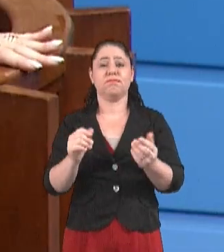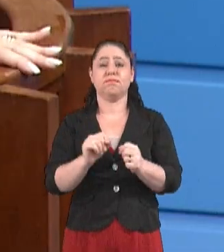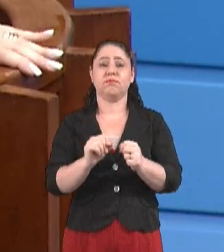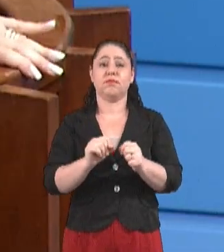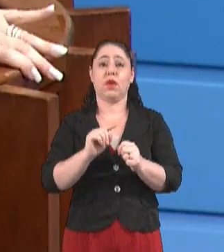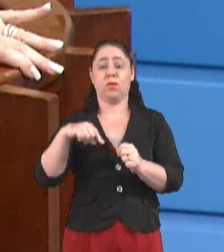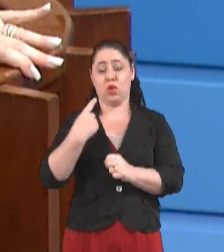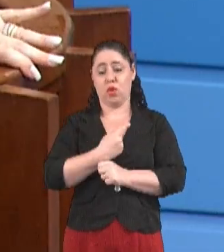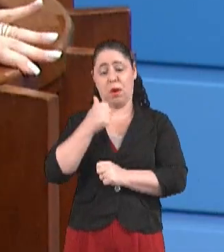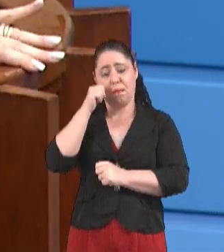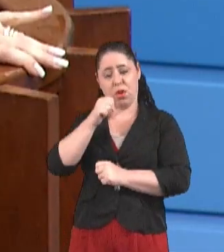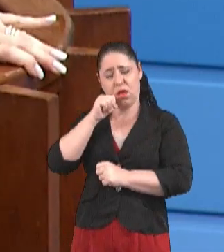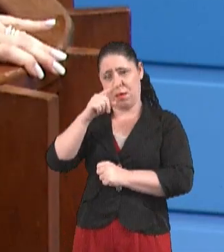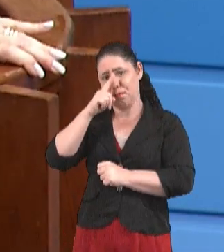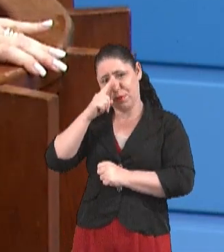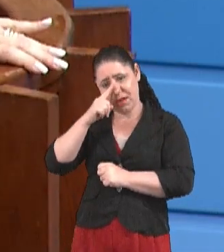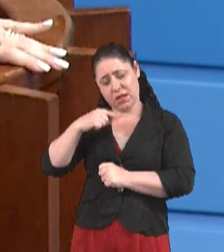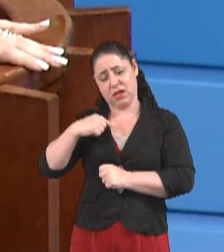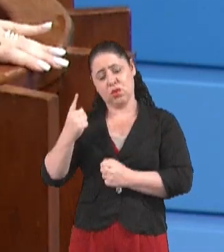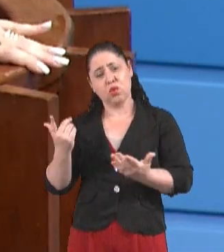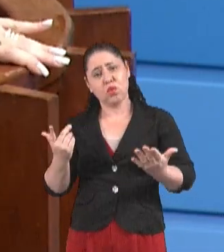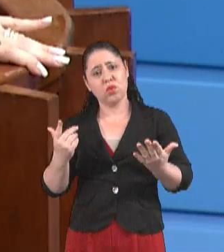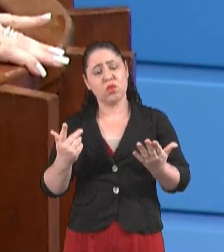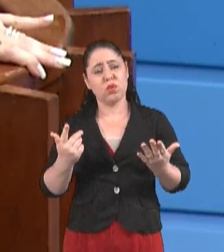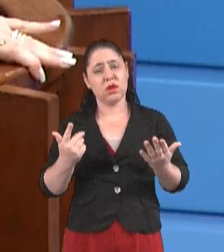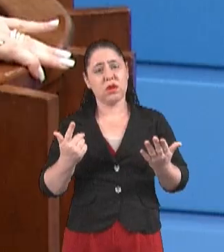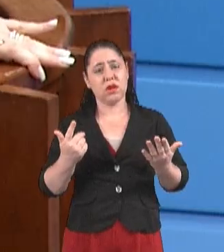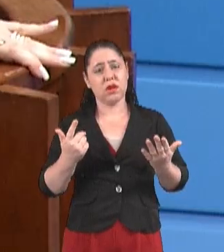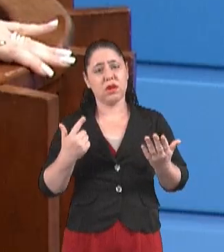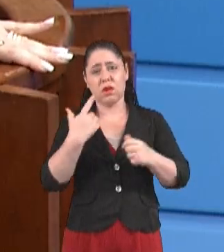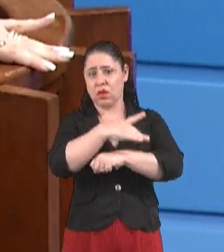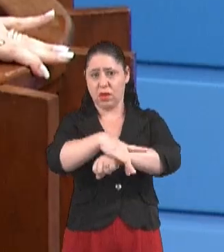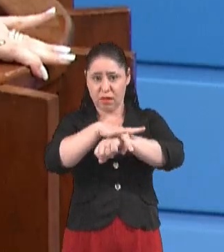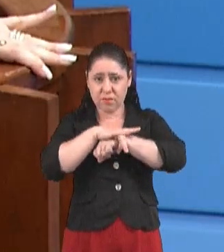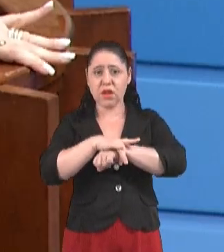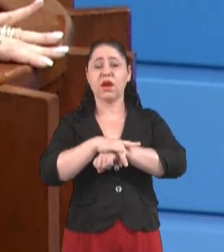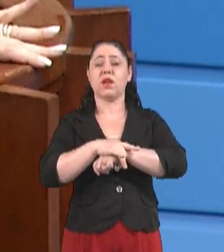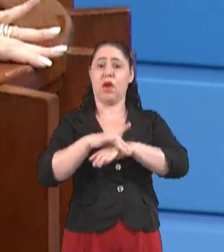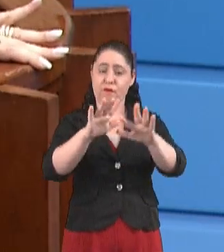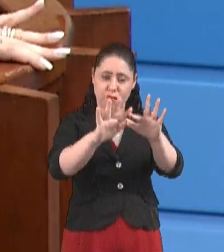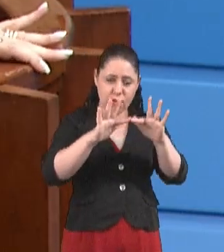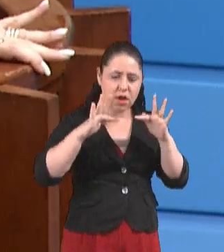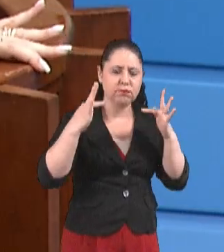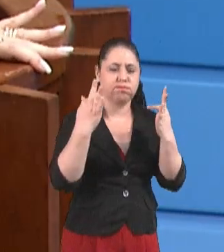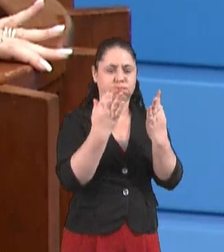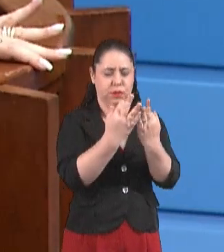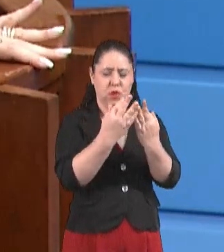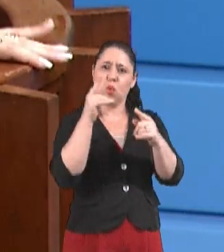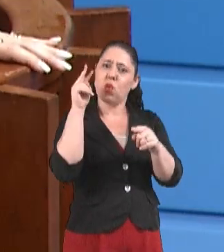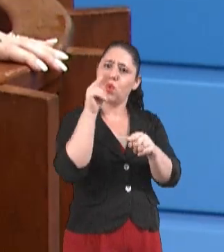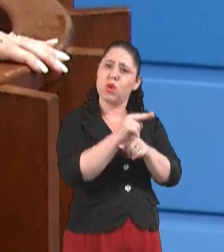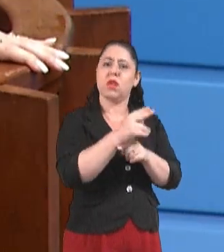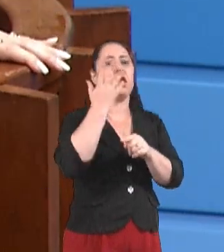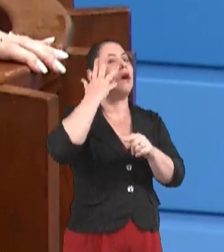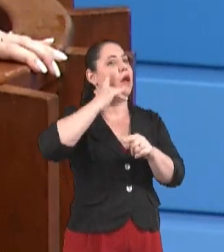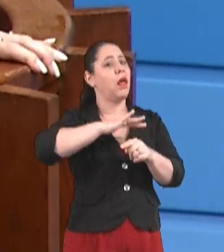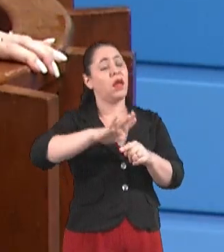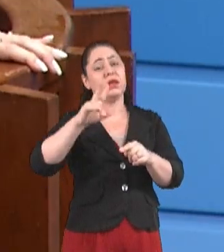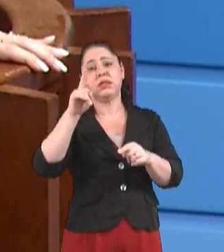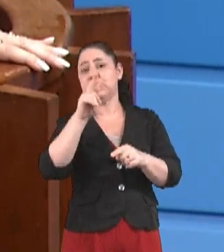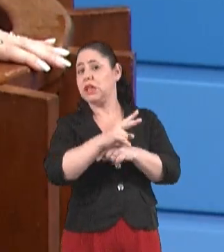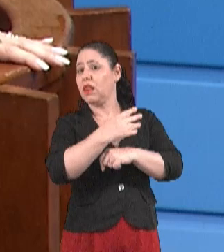nós como mulher, eu como mãe, eu como defendo realmente a família, defendo as nossas